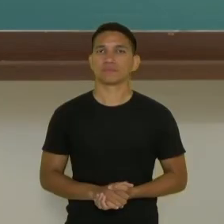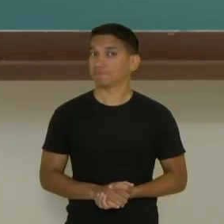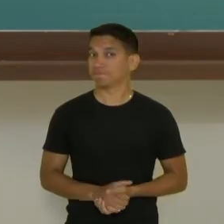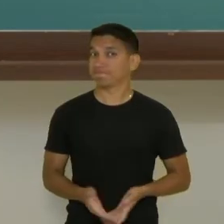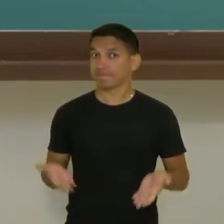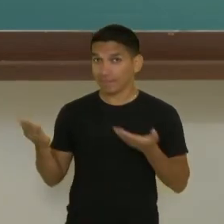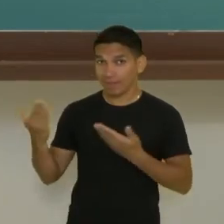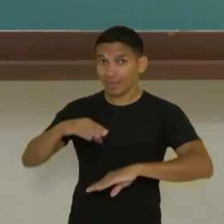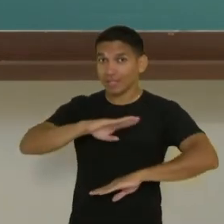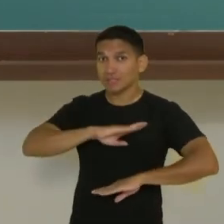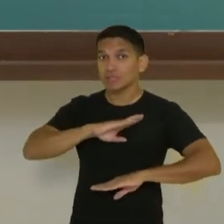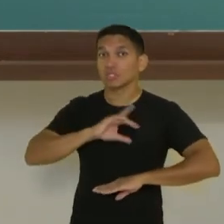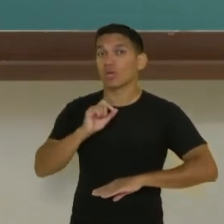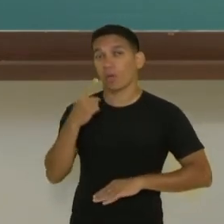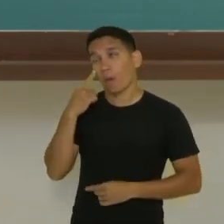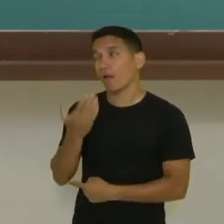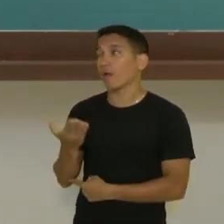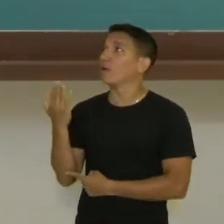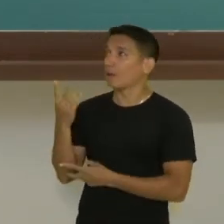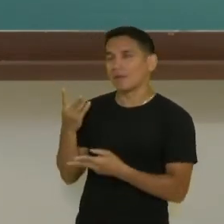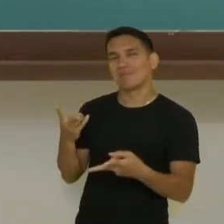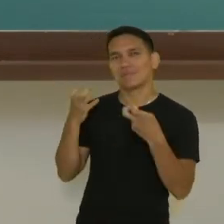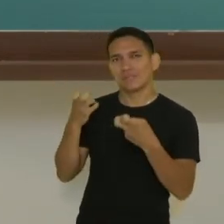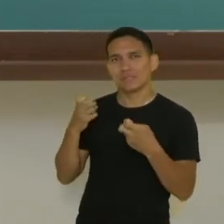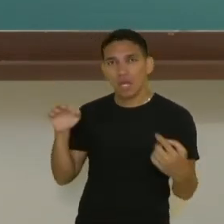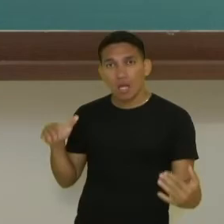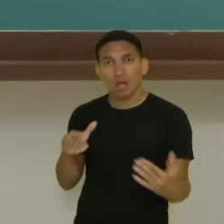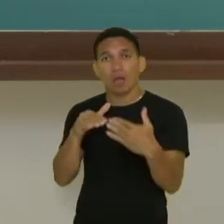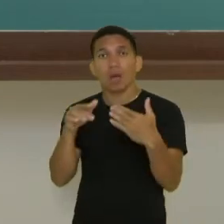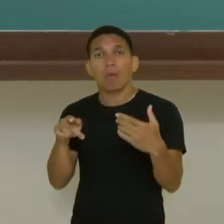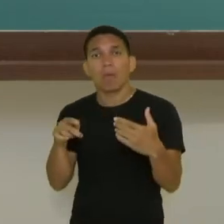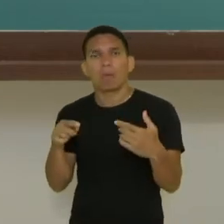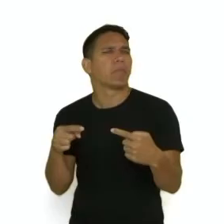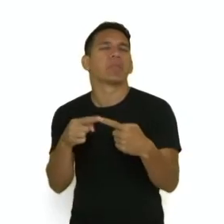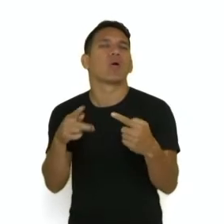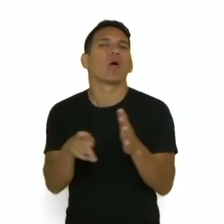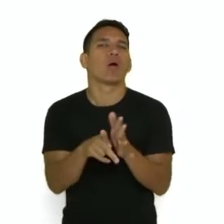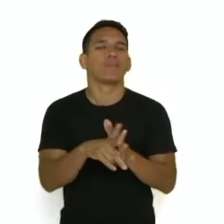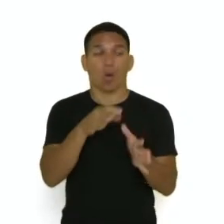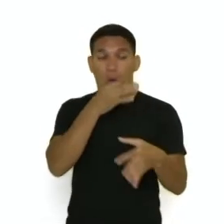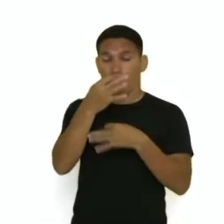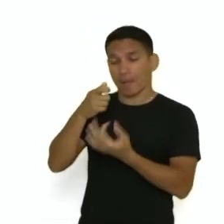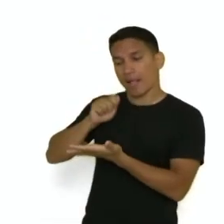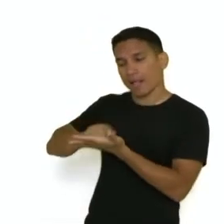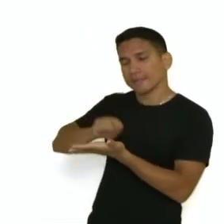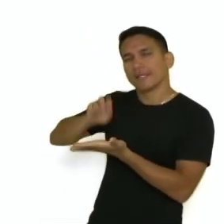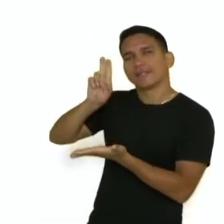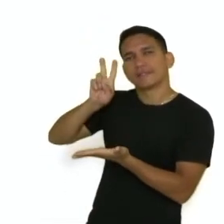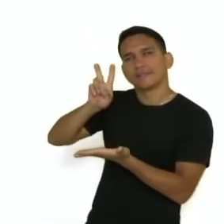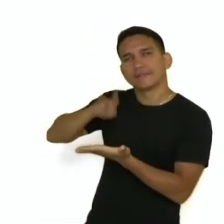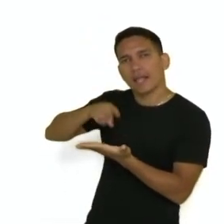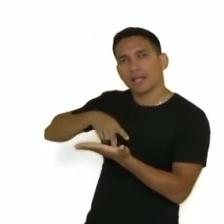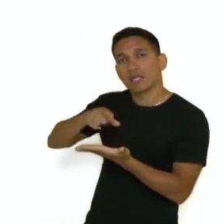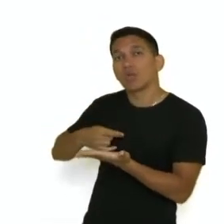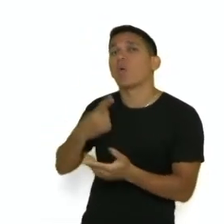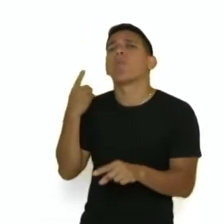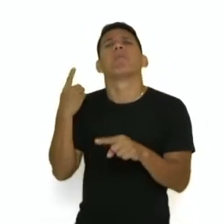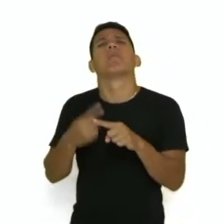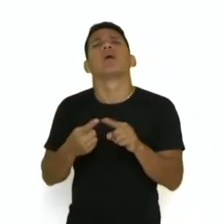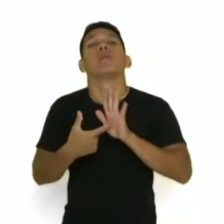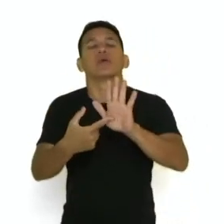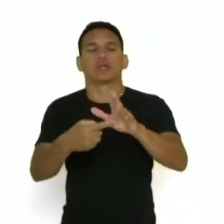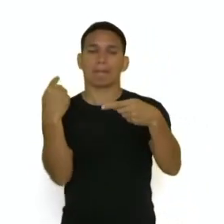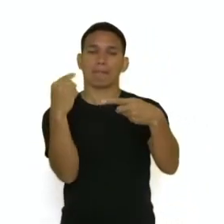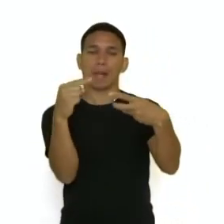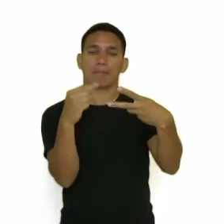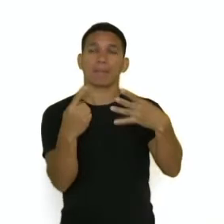Nesse caso aqui, pessoal, de acordo com a opinião da leitora, o artigo apontou o porquê da desigualdade entre homens e